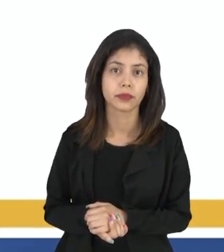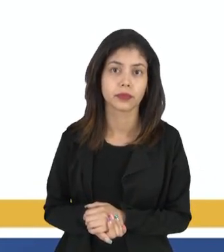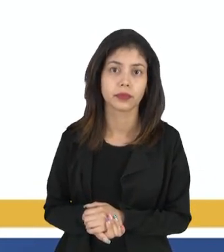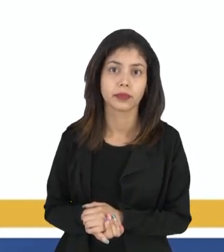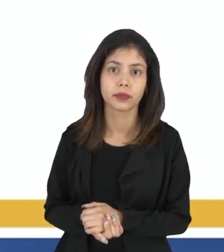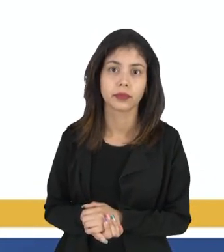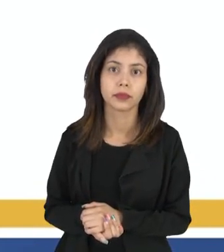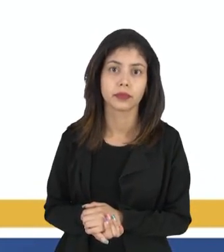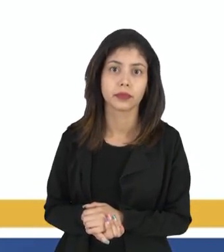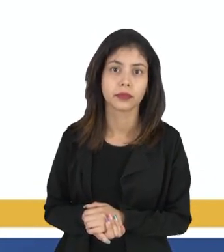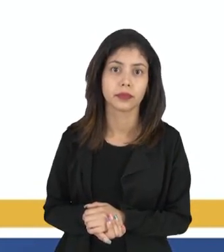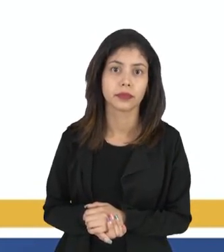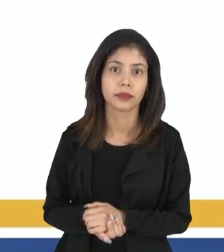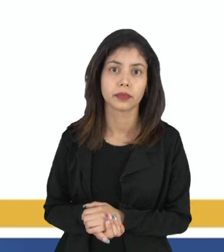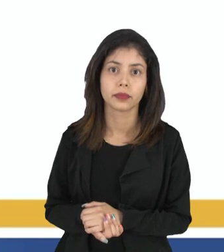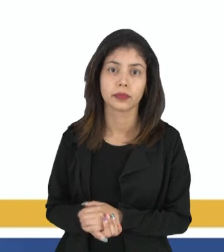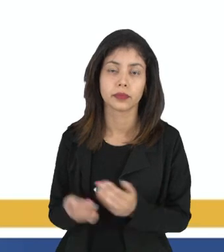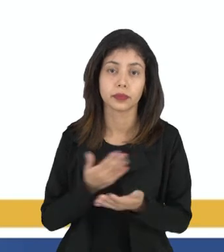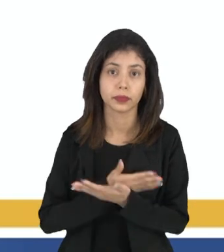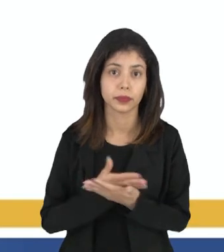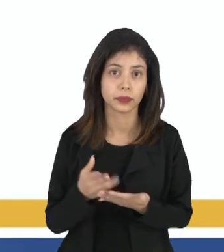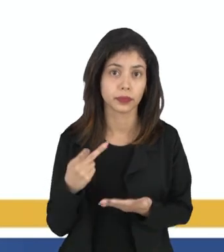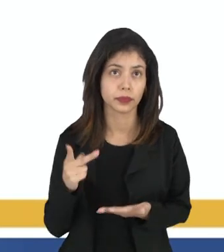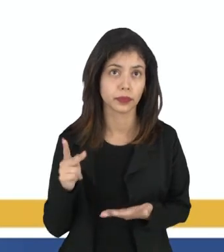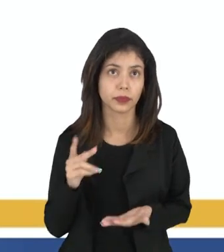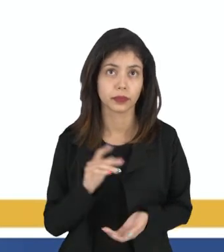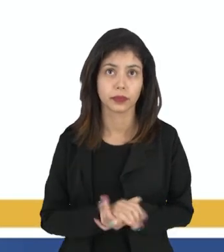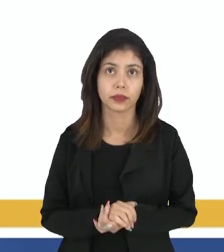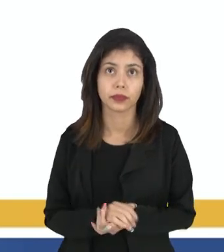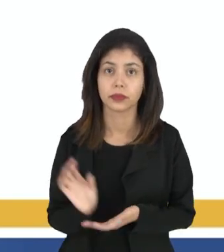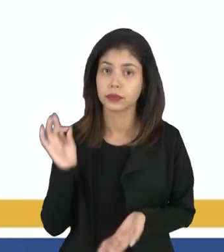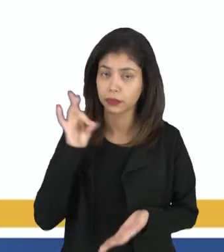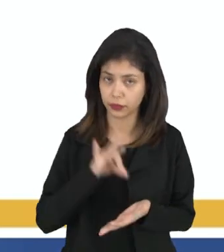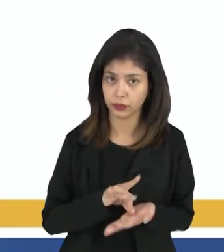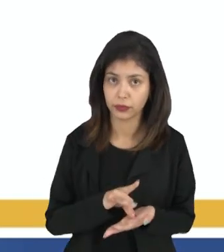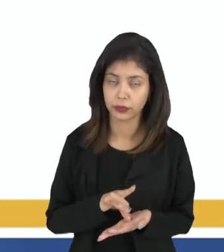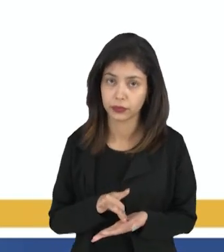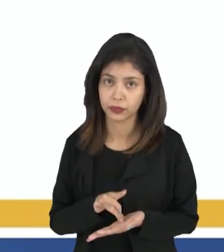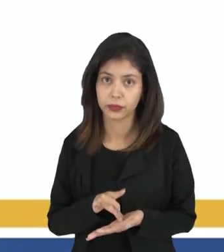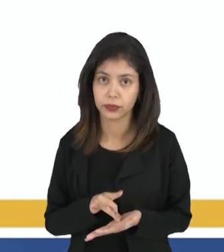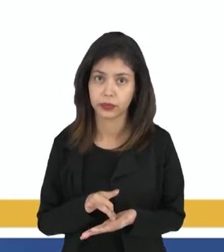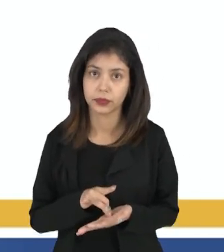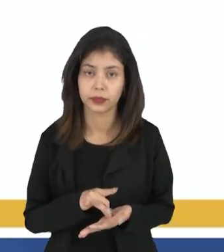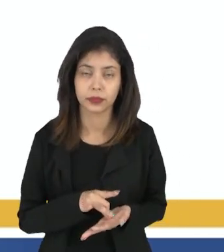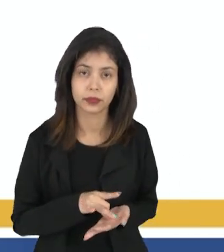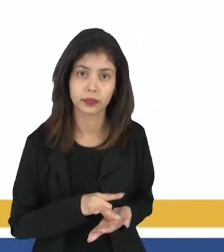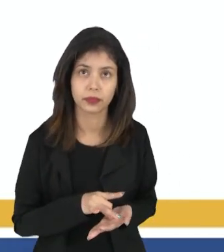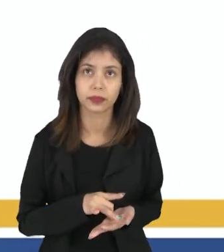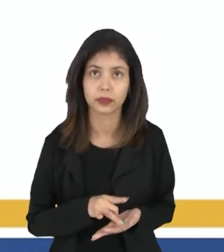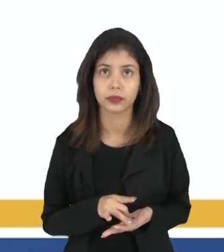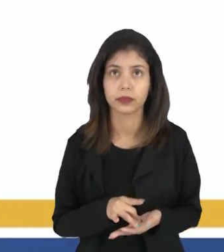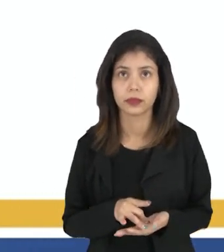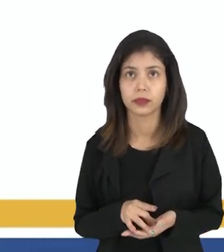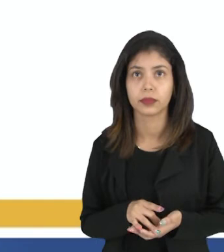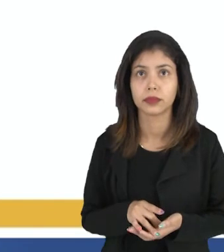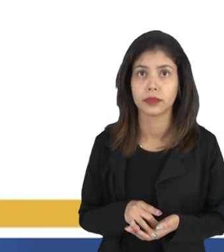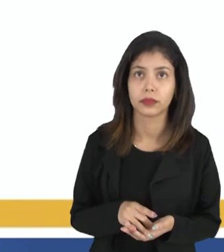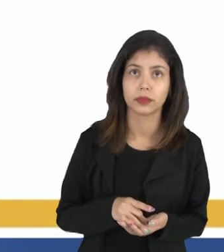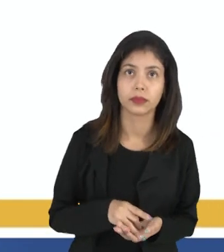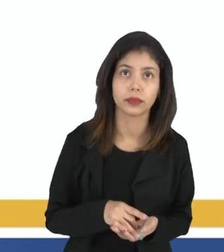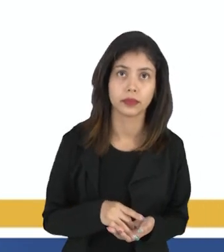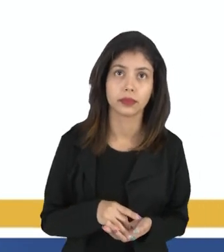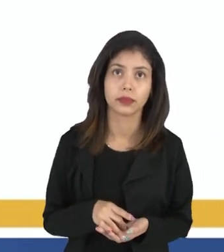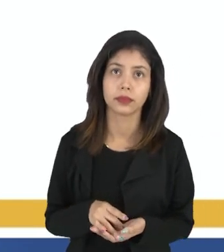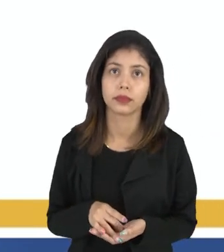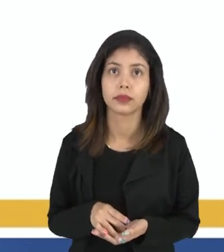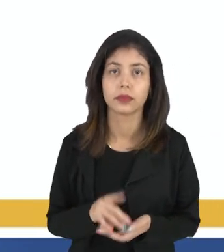Esta afirmação, o início dela é verdadeiro. Tá? A forma abreviada de she has